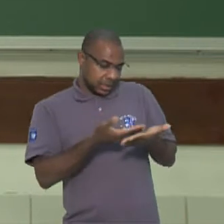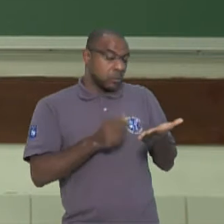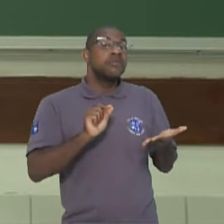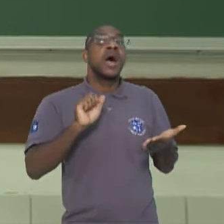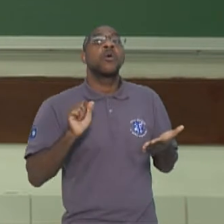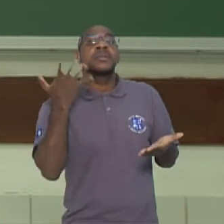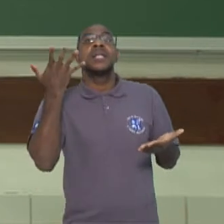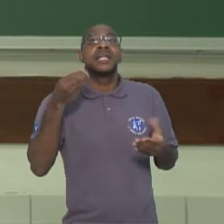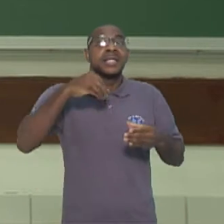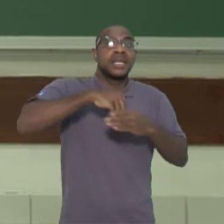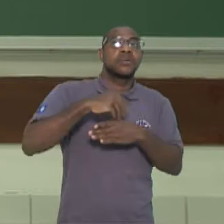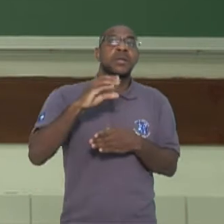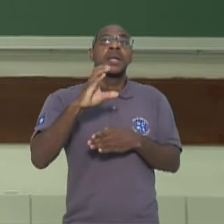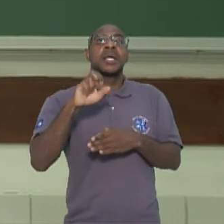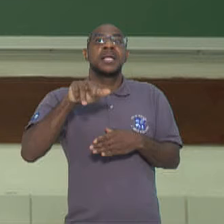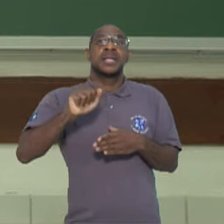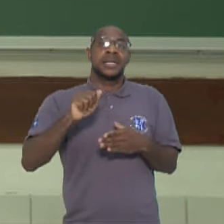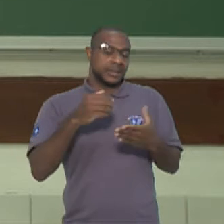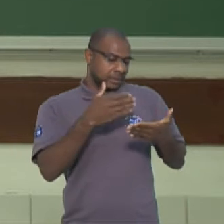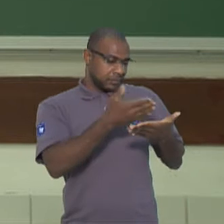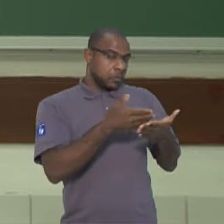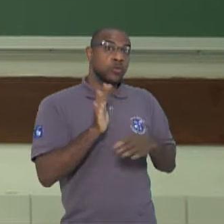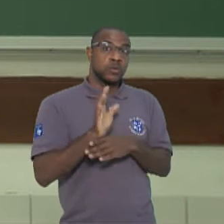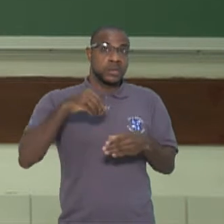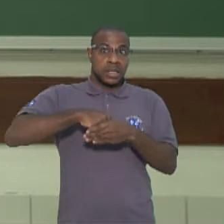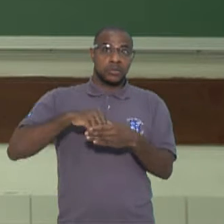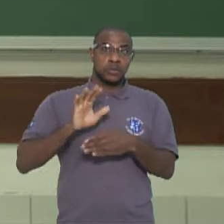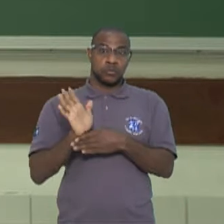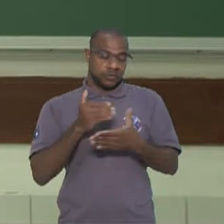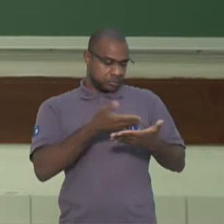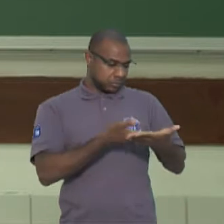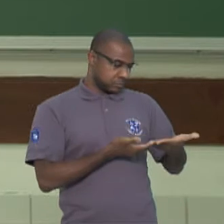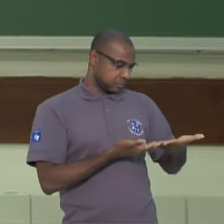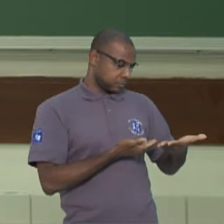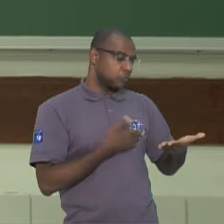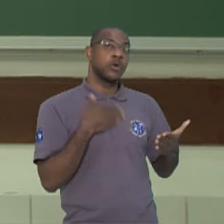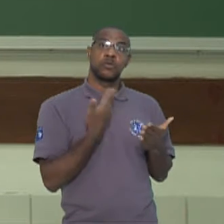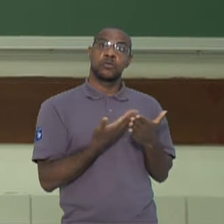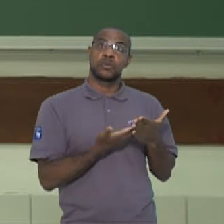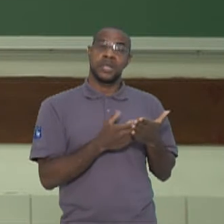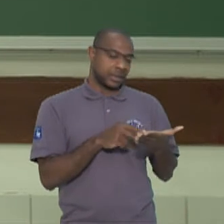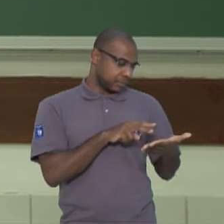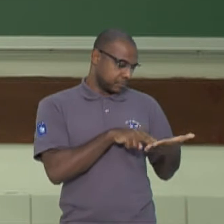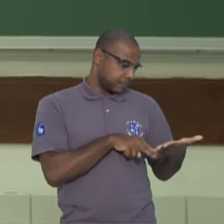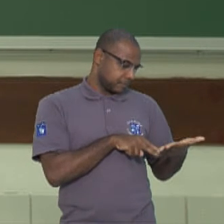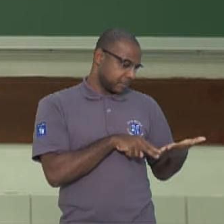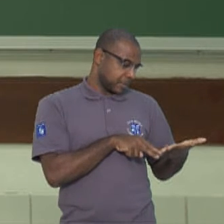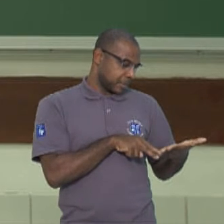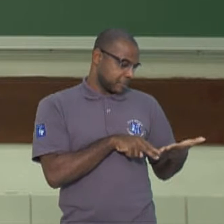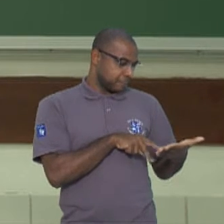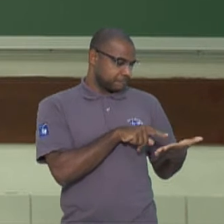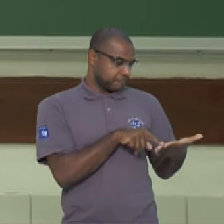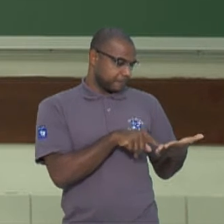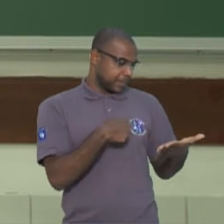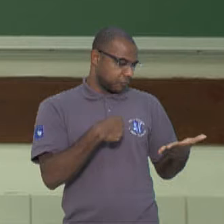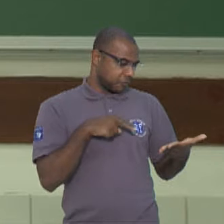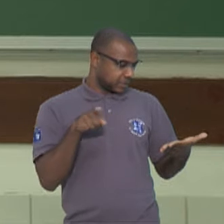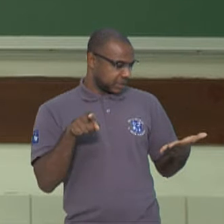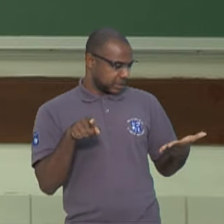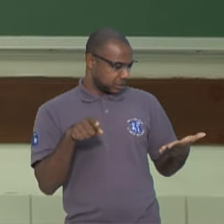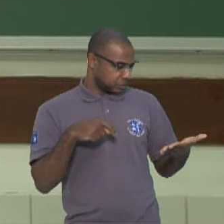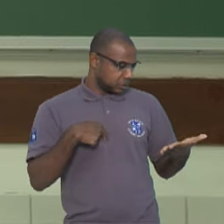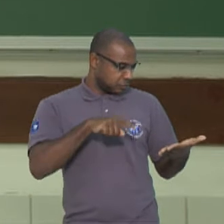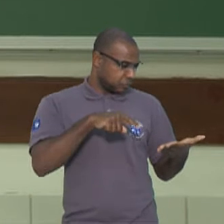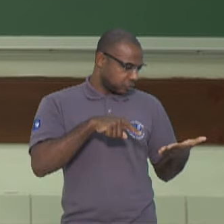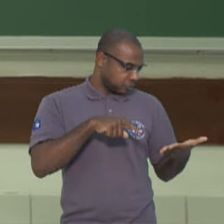cena a cena. Então, ele é um escrito. Mas ali a gente coloca que não é a parte inicial. Por quê? Porque eu estava pesquisando sobre